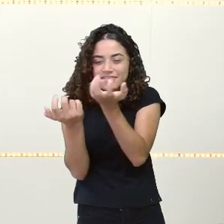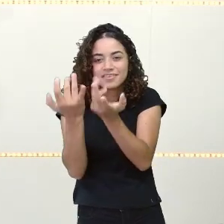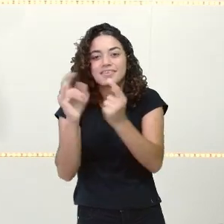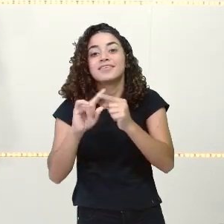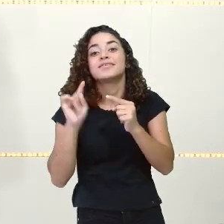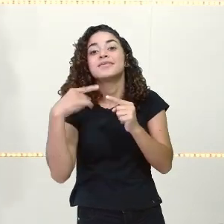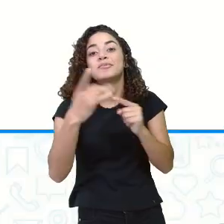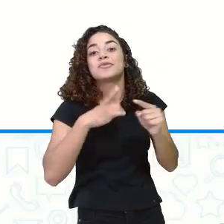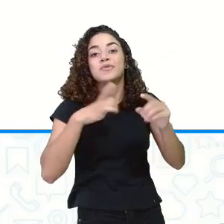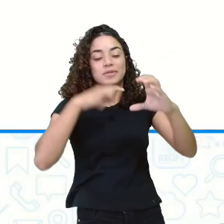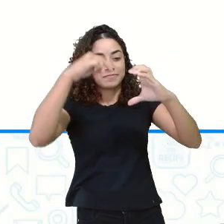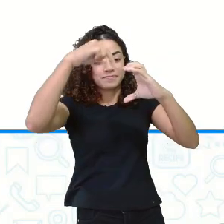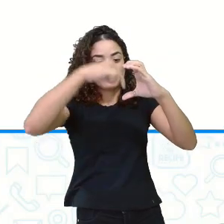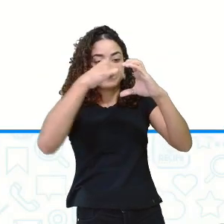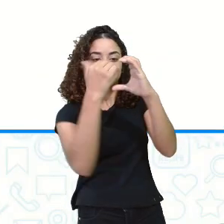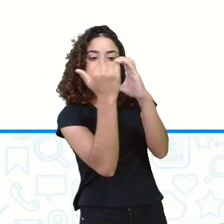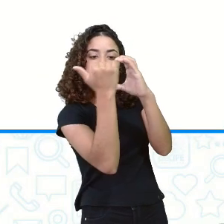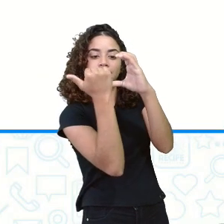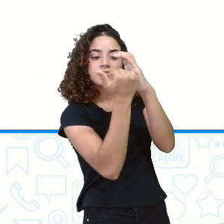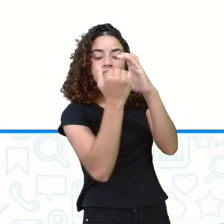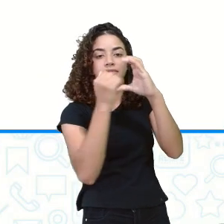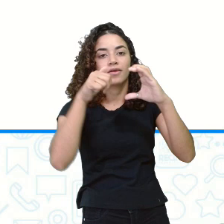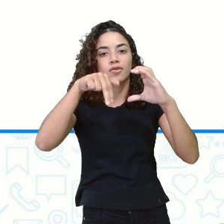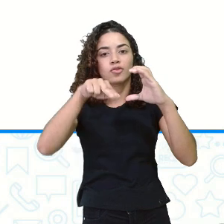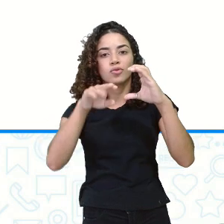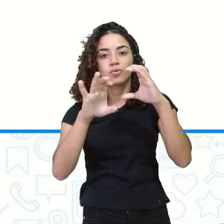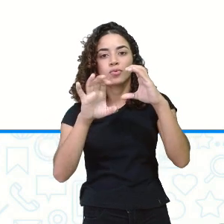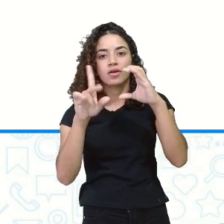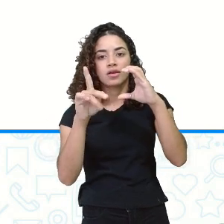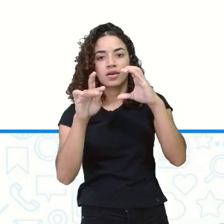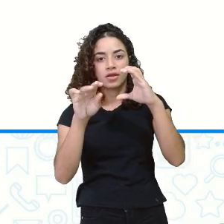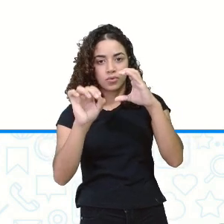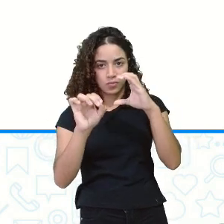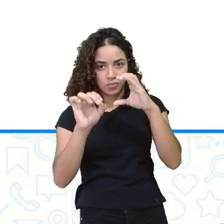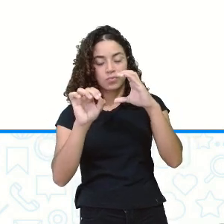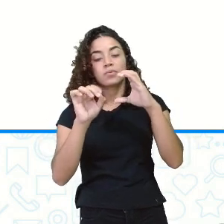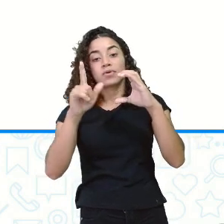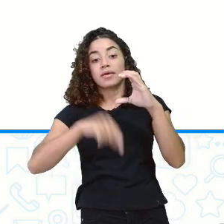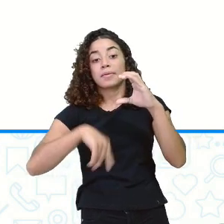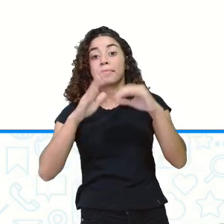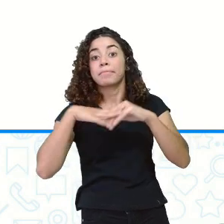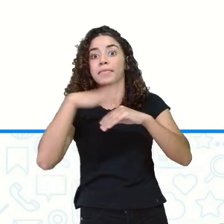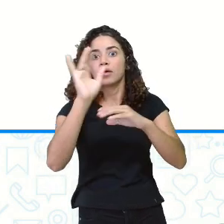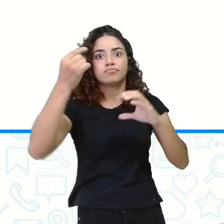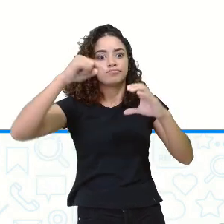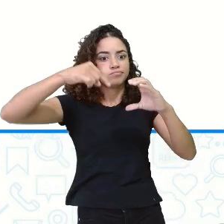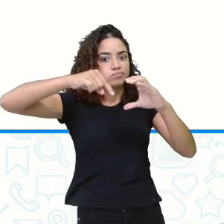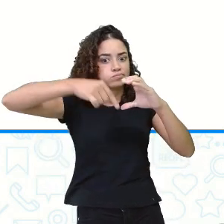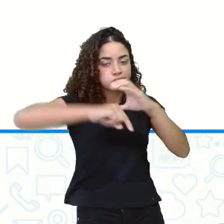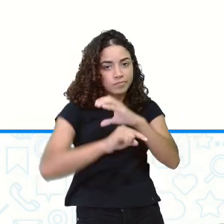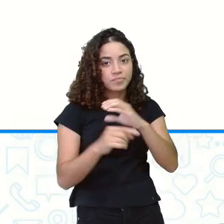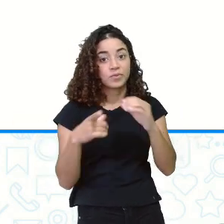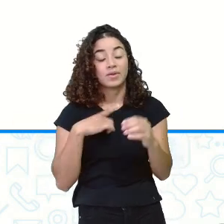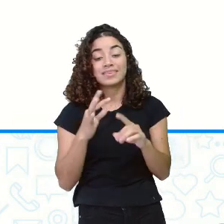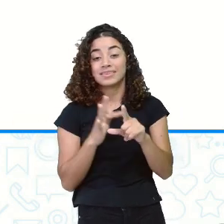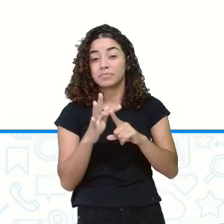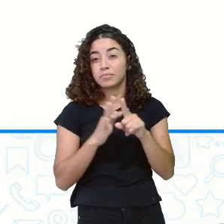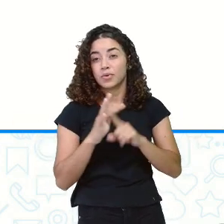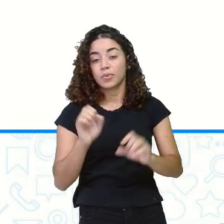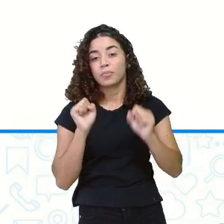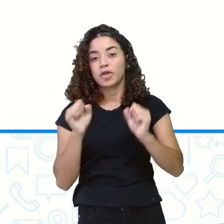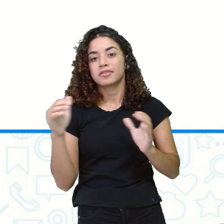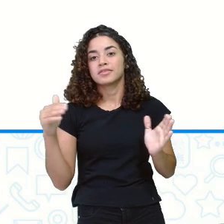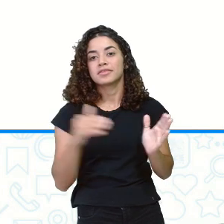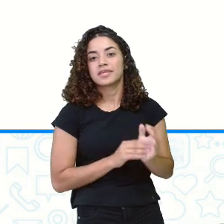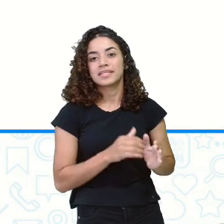professora Sinara? Eu encontro o núcleo, que é a camada mais profunda da Terra, e a temperatura dessa camada, gente, pode chegar